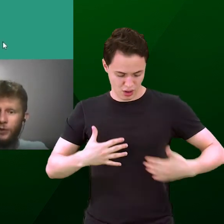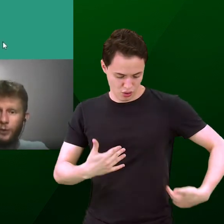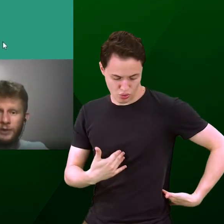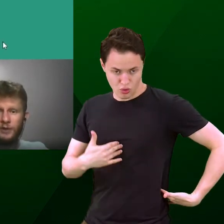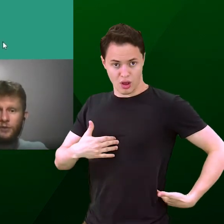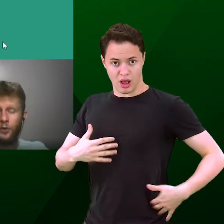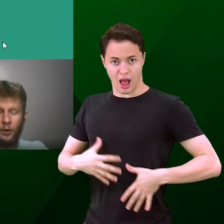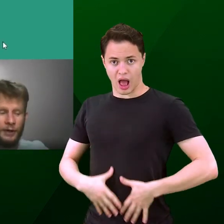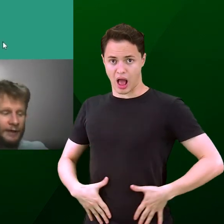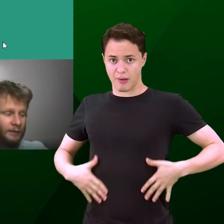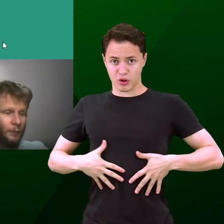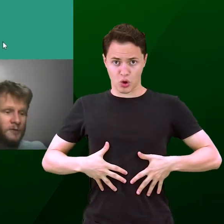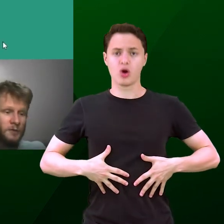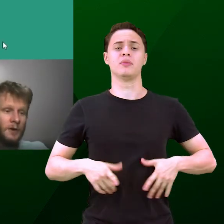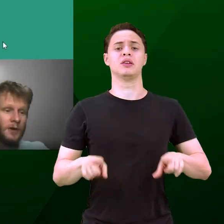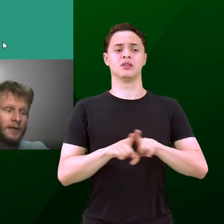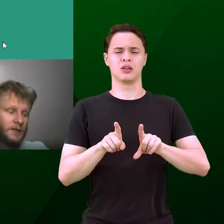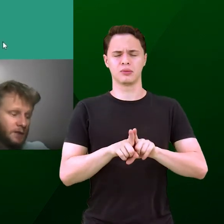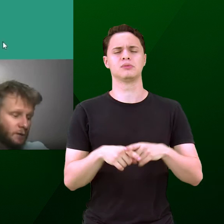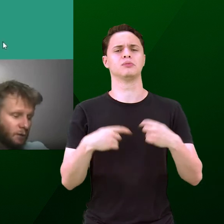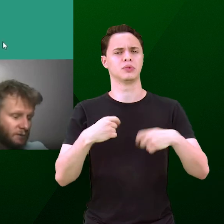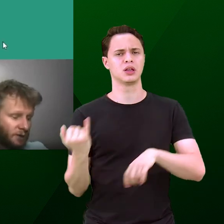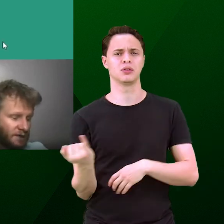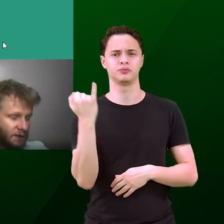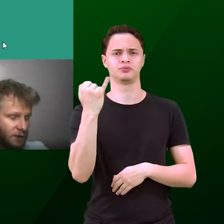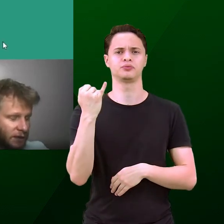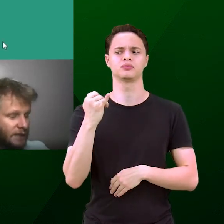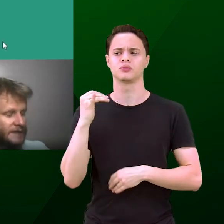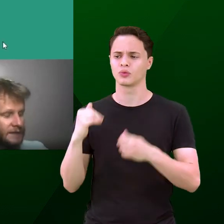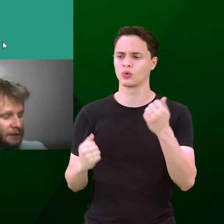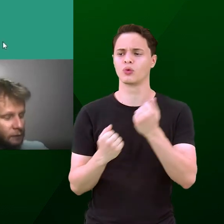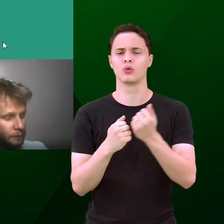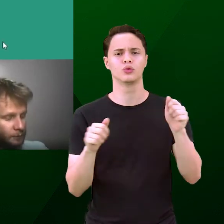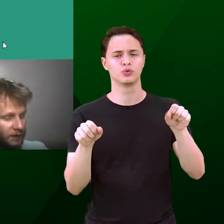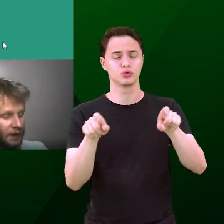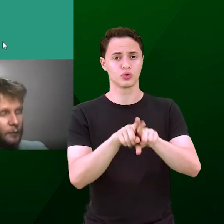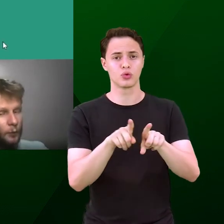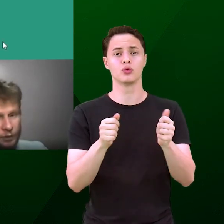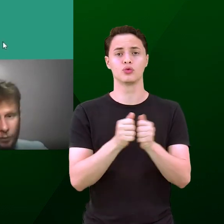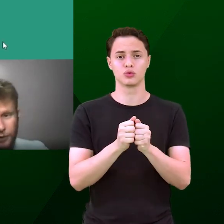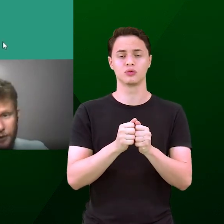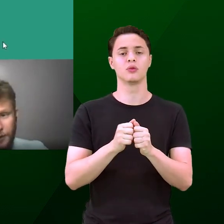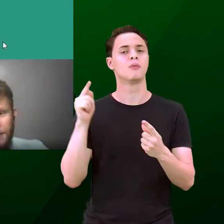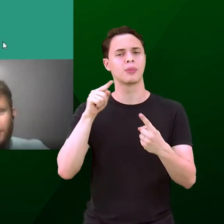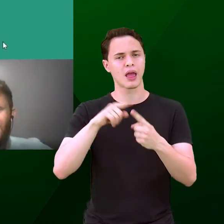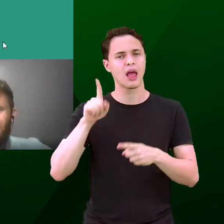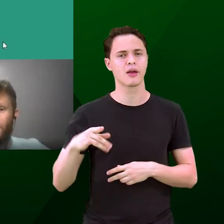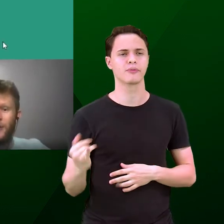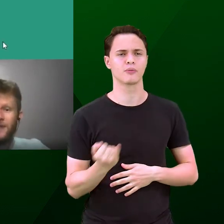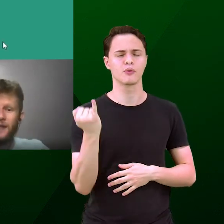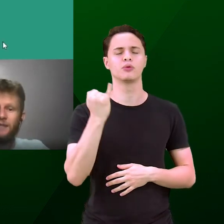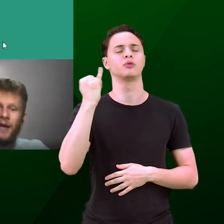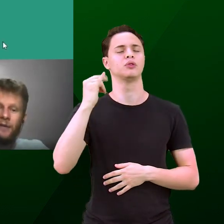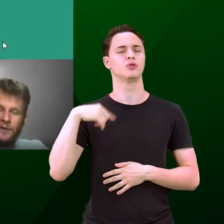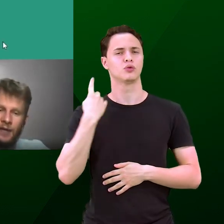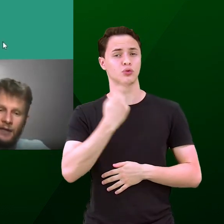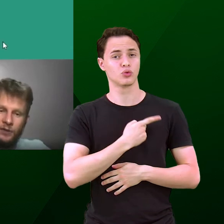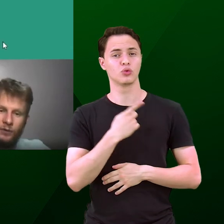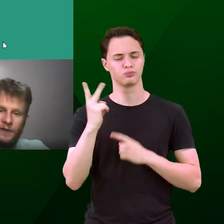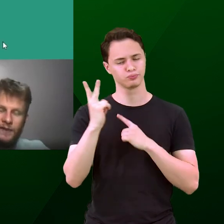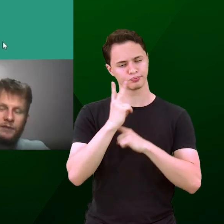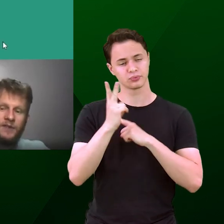realizar a corrida de vocês. Para vocês não terem problemas articulares, né, e musculares decorrentes